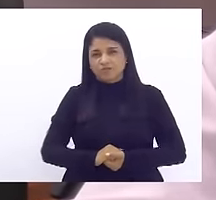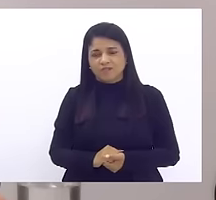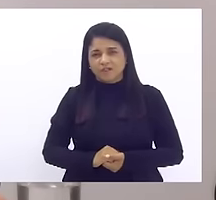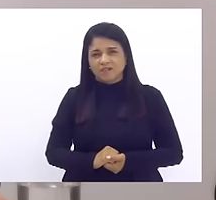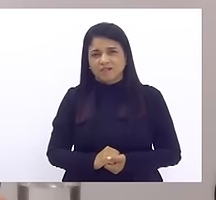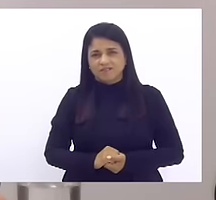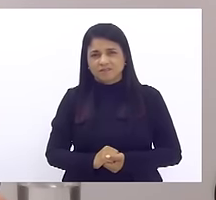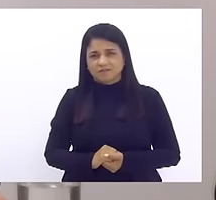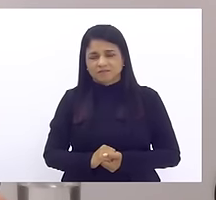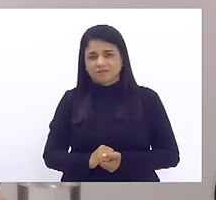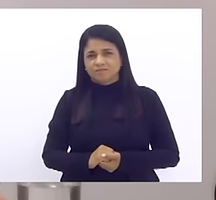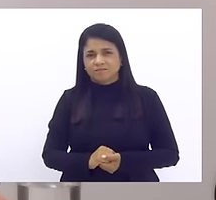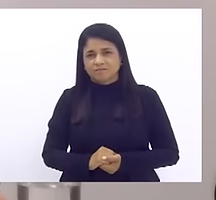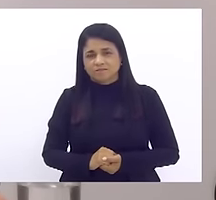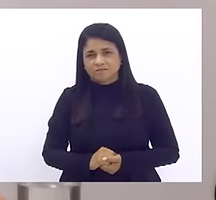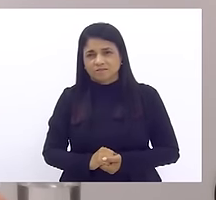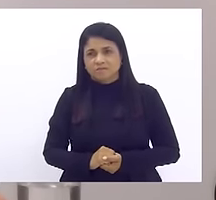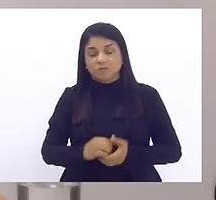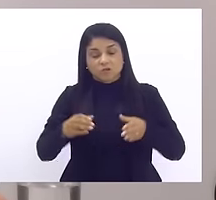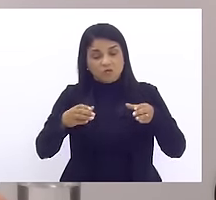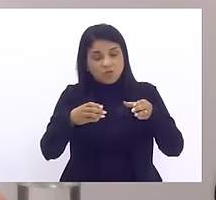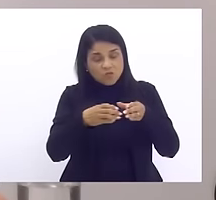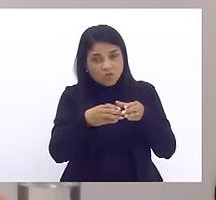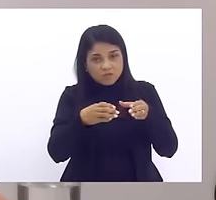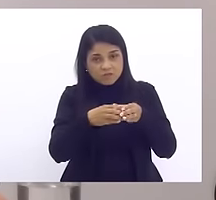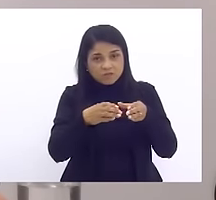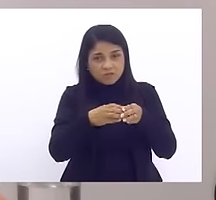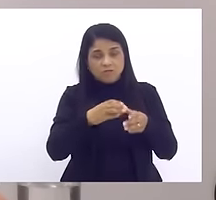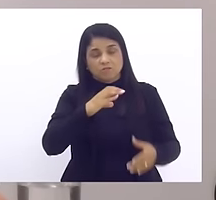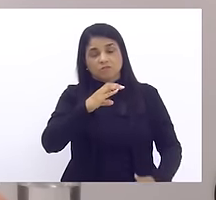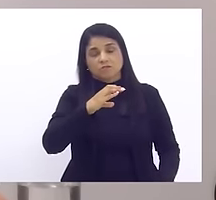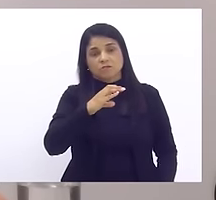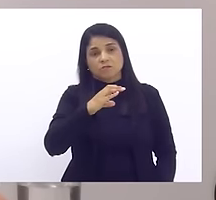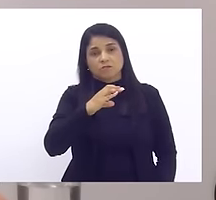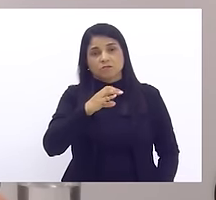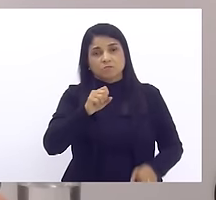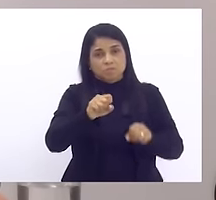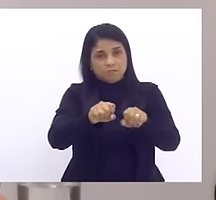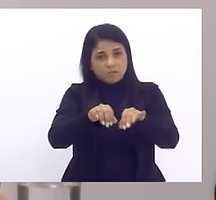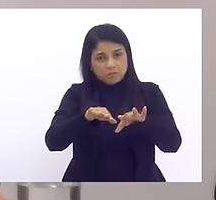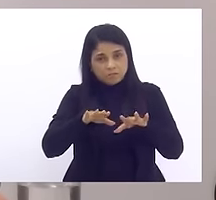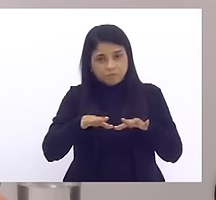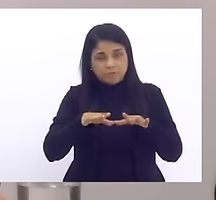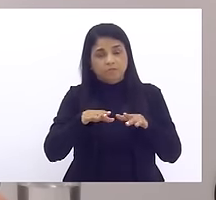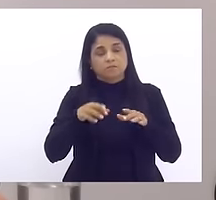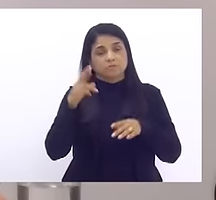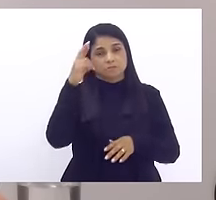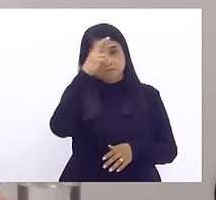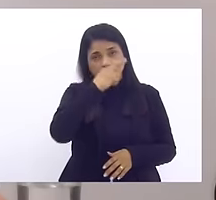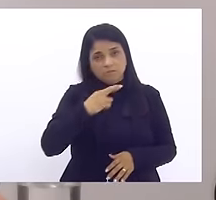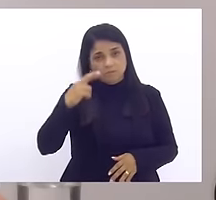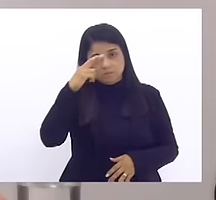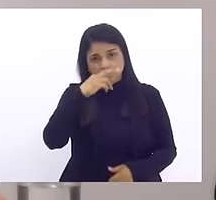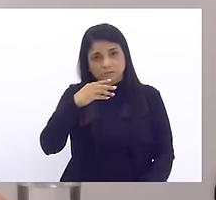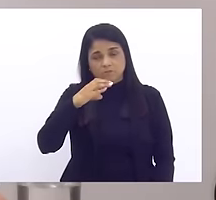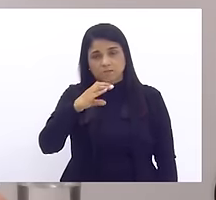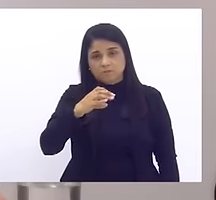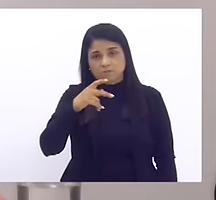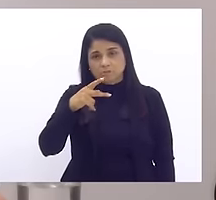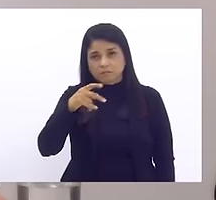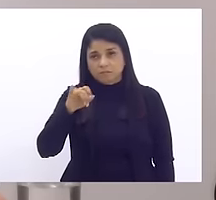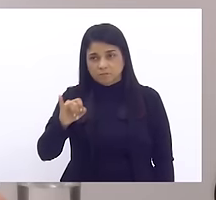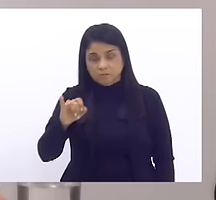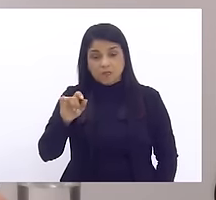Isso aqui é uma CPI comissão parlamentar de inquérito tal qual o inquérito policial essa é a primeira sessão